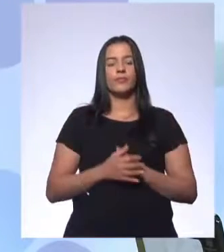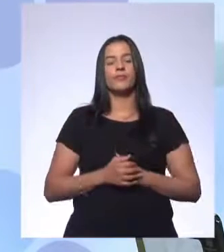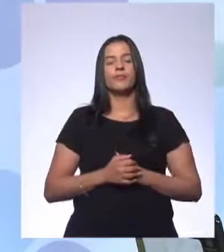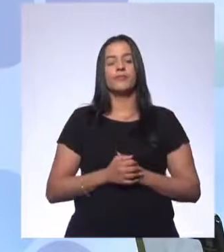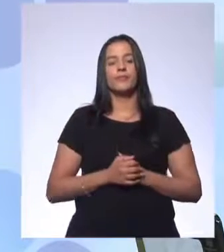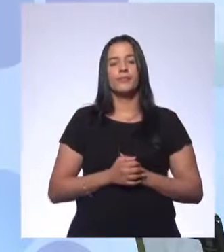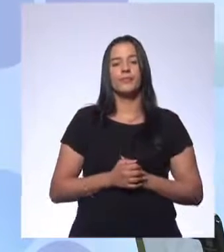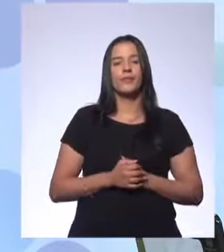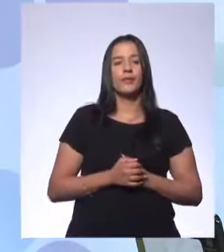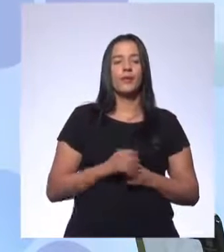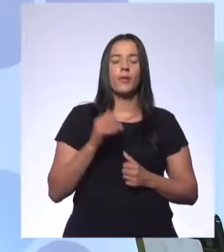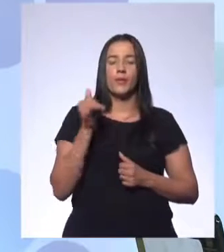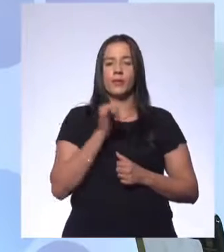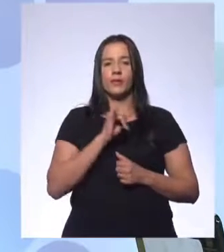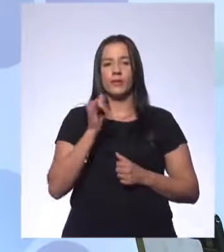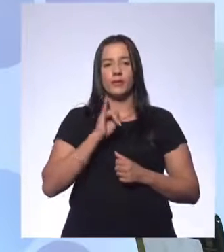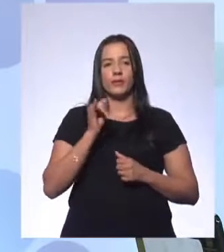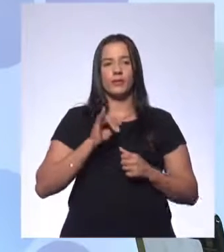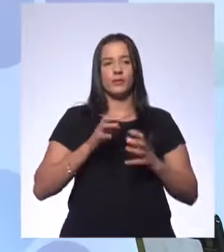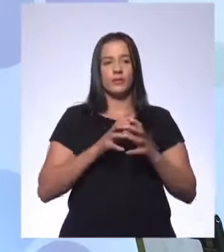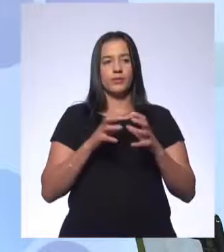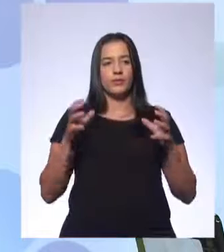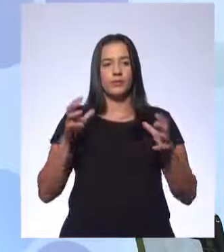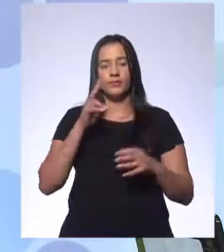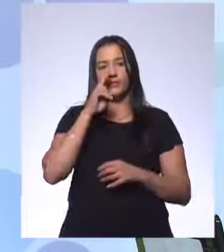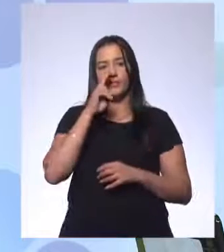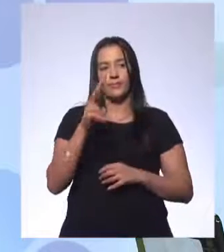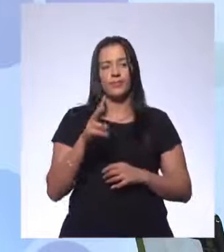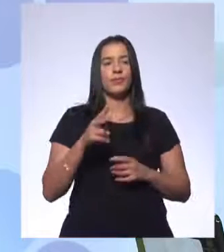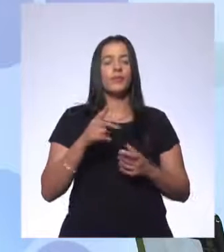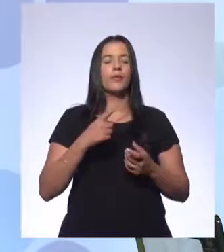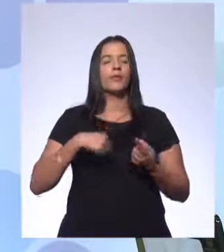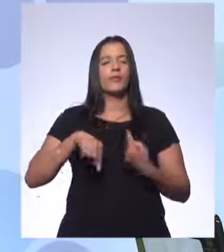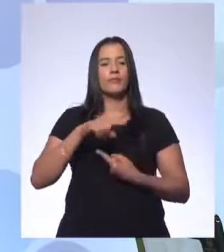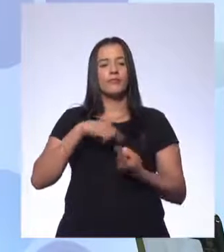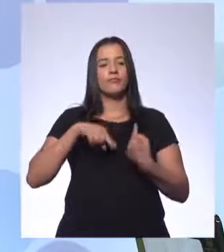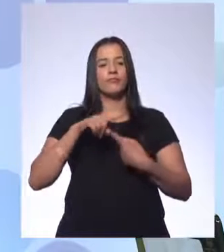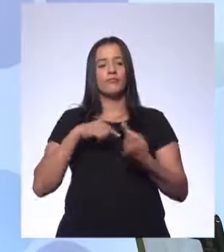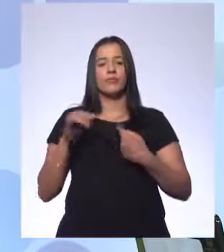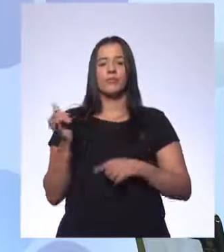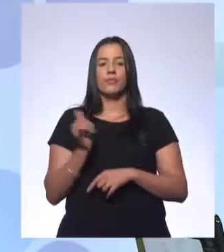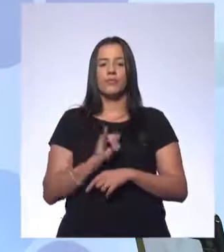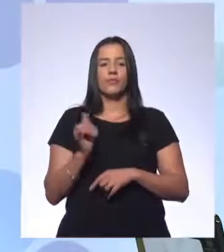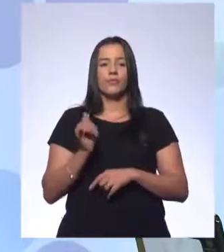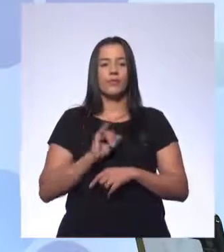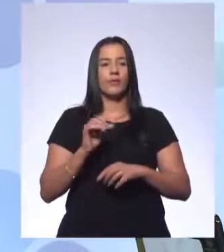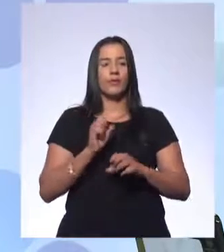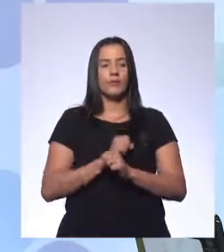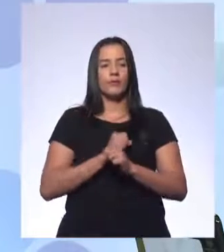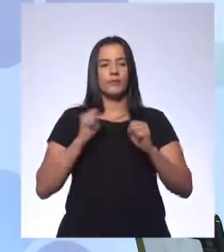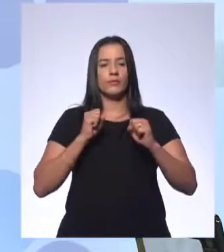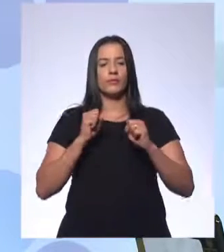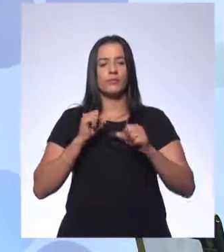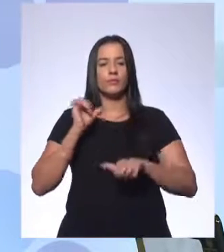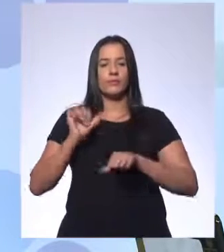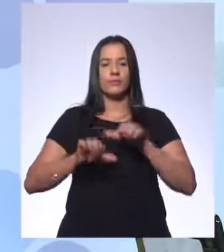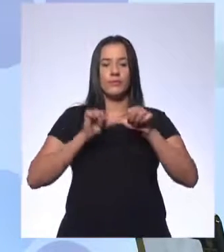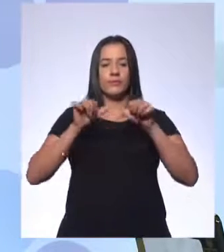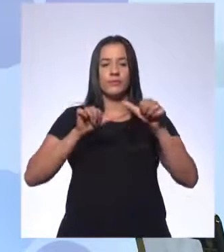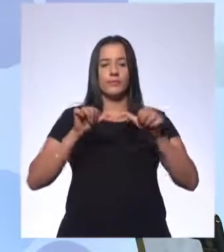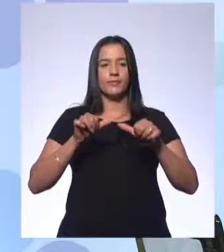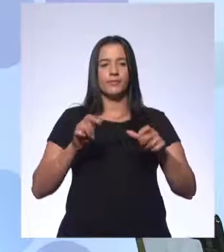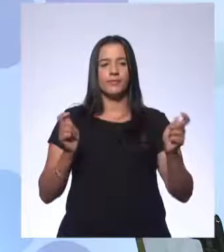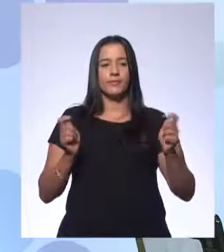dissipando aí uma grande energia, fótons, energia na forma de radiação e tudo mais, de uma reação atômica